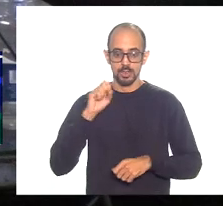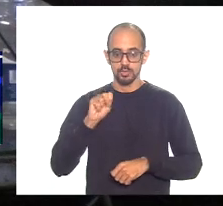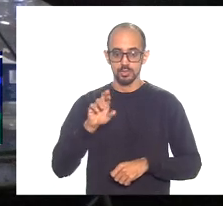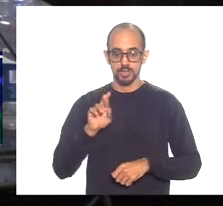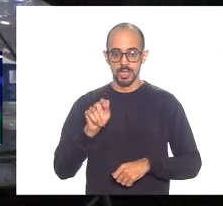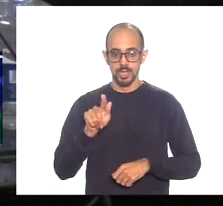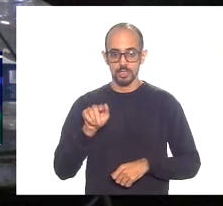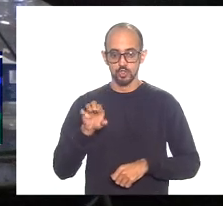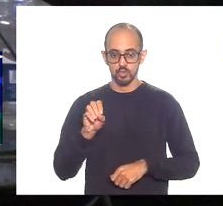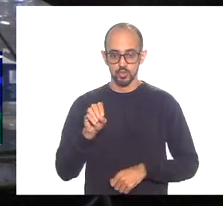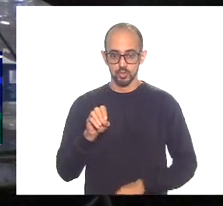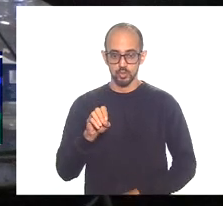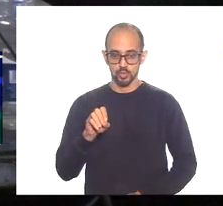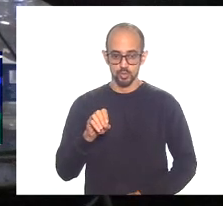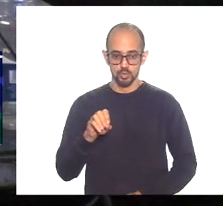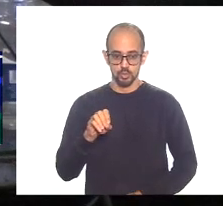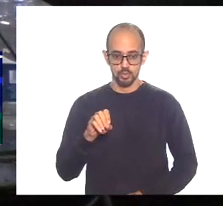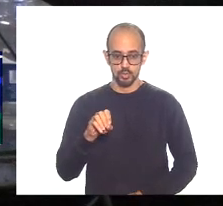Fernandes